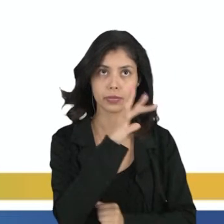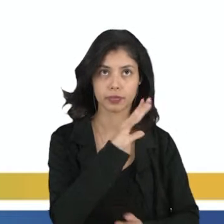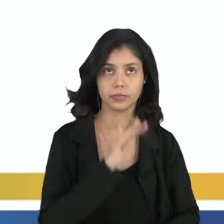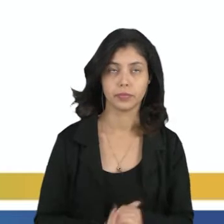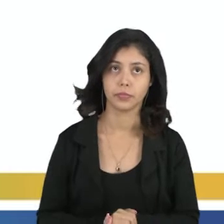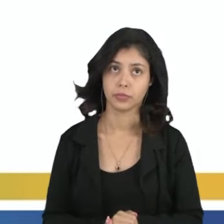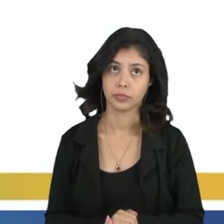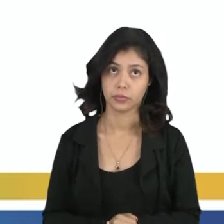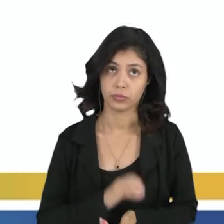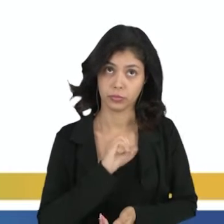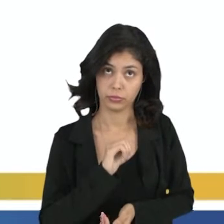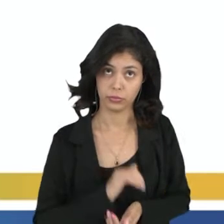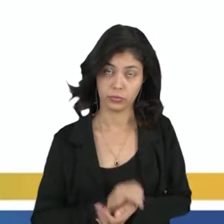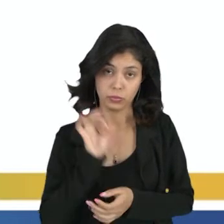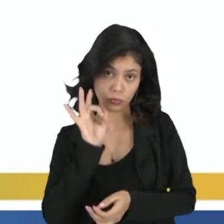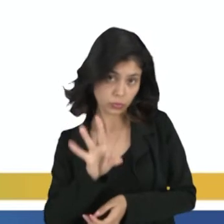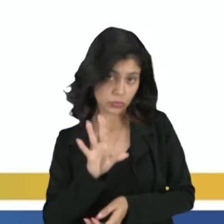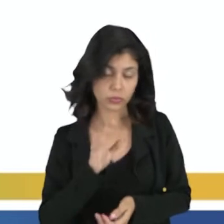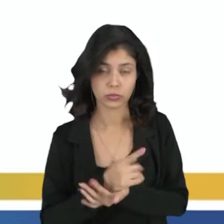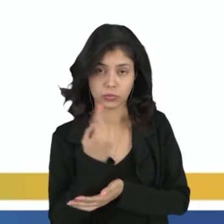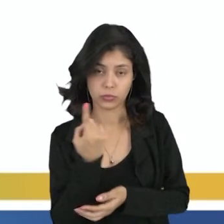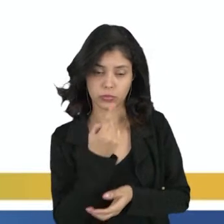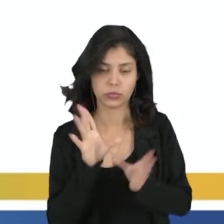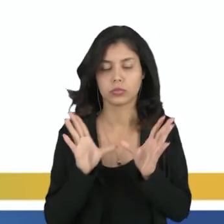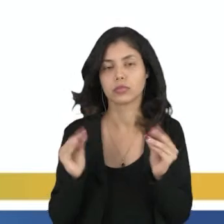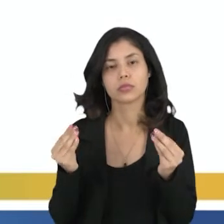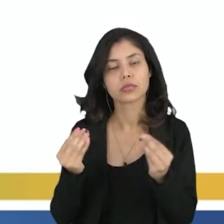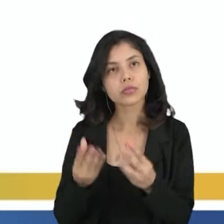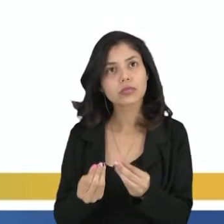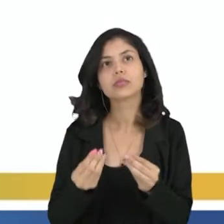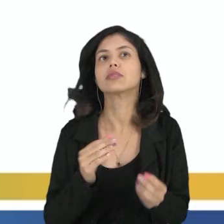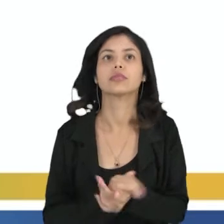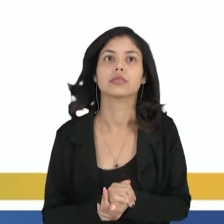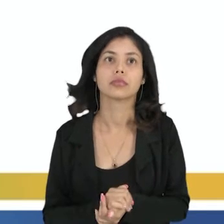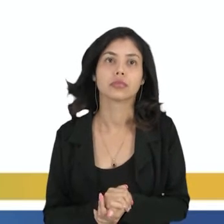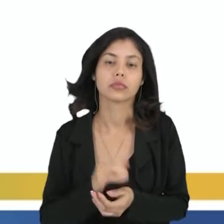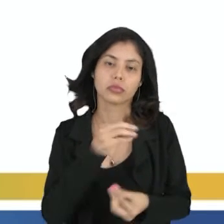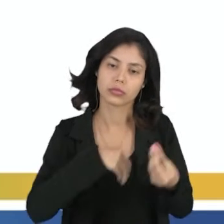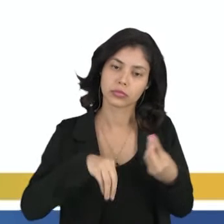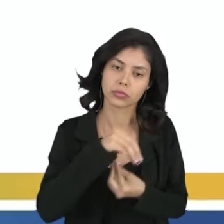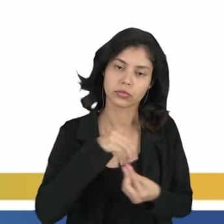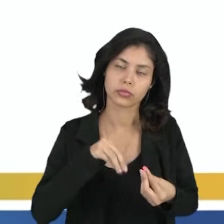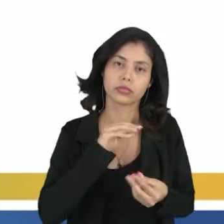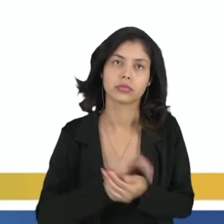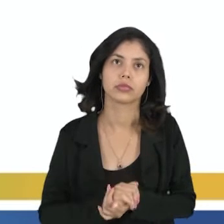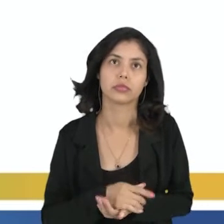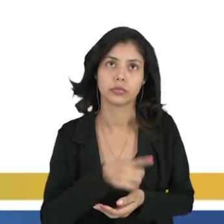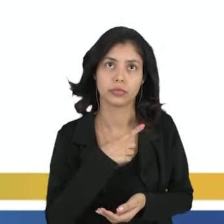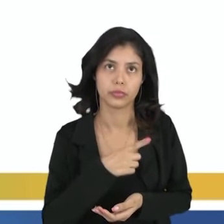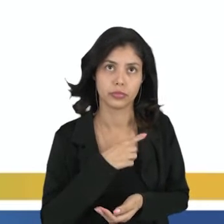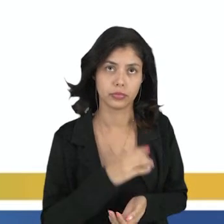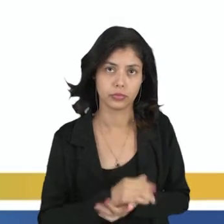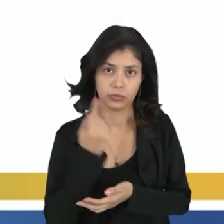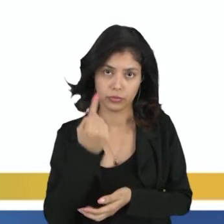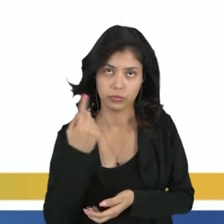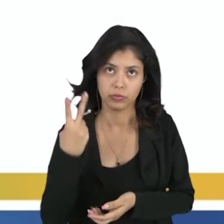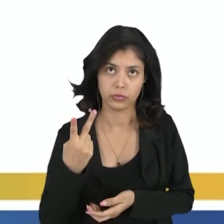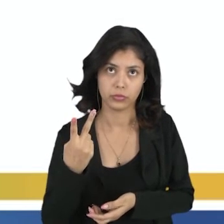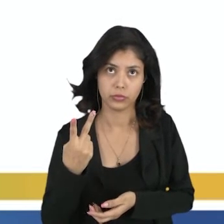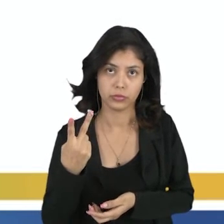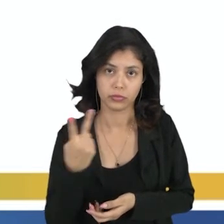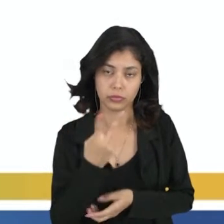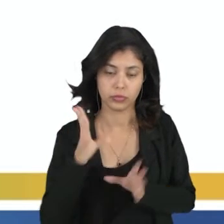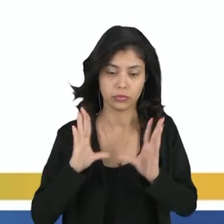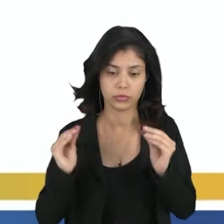a gente está observando aqui, ó, somente uma substância composta lado dos reagentes, e nós temos